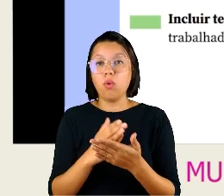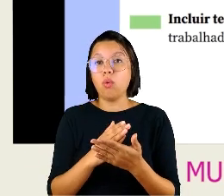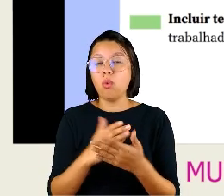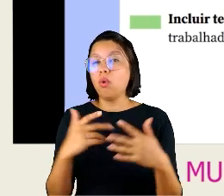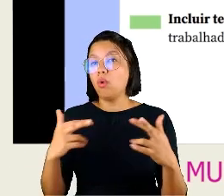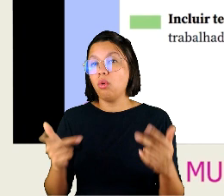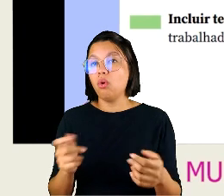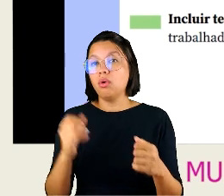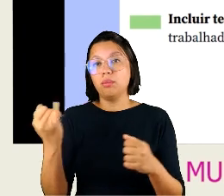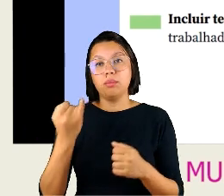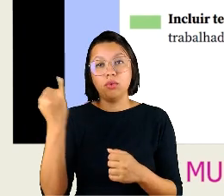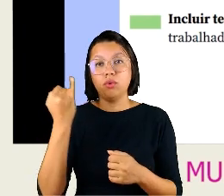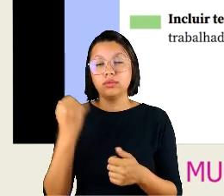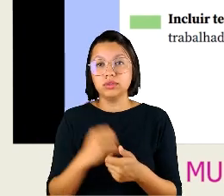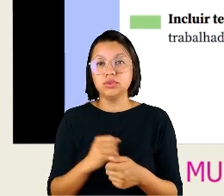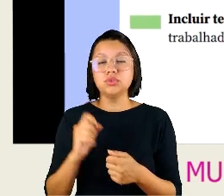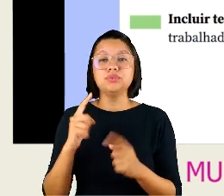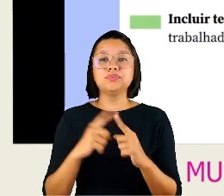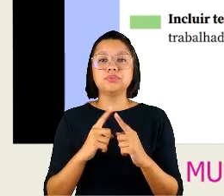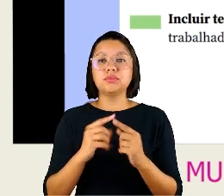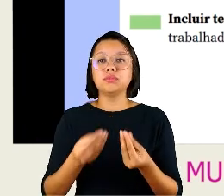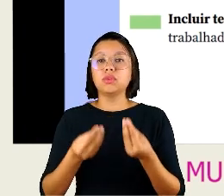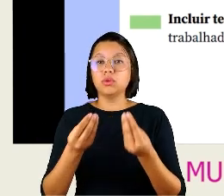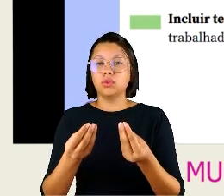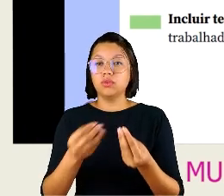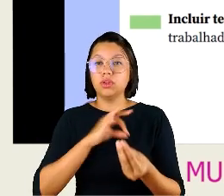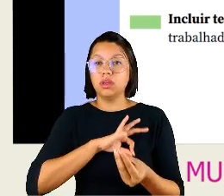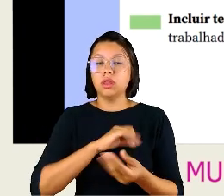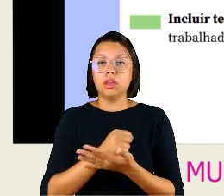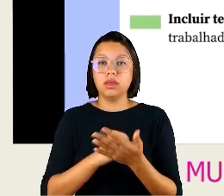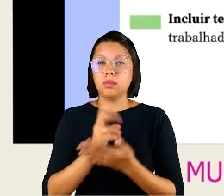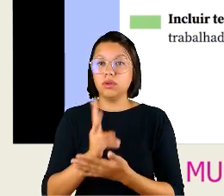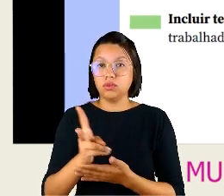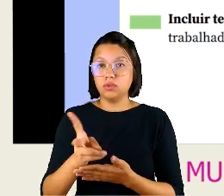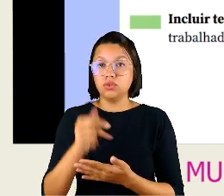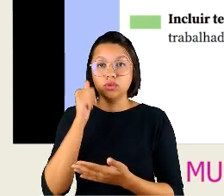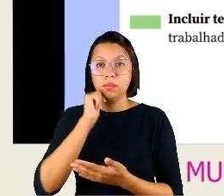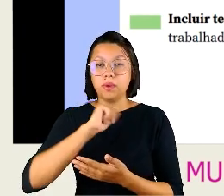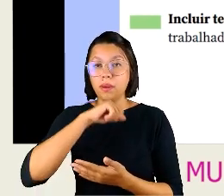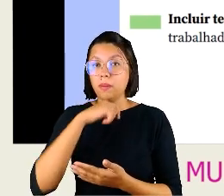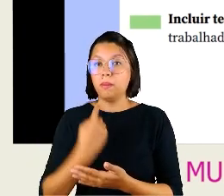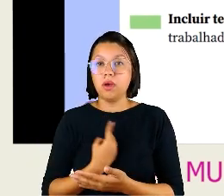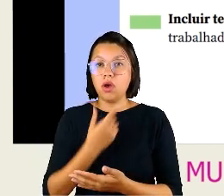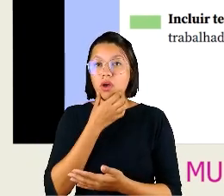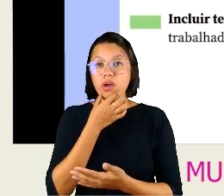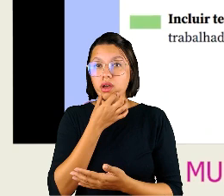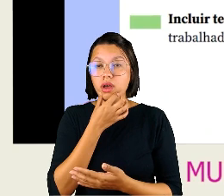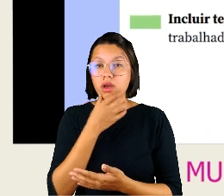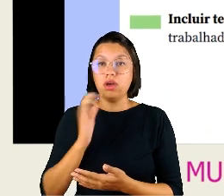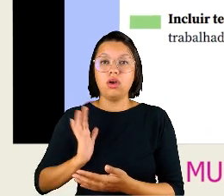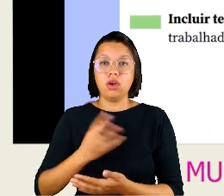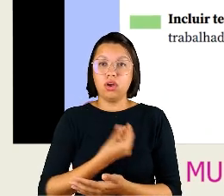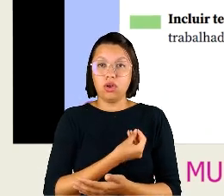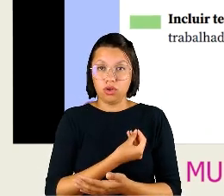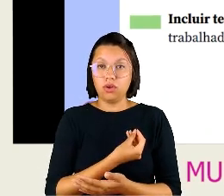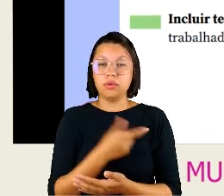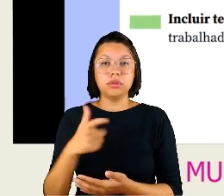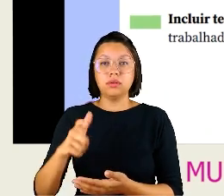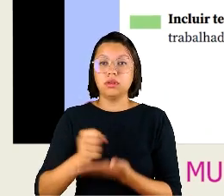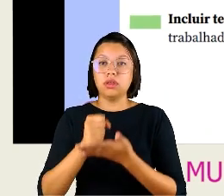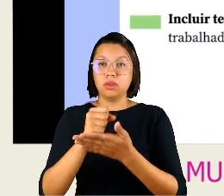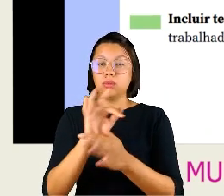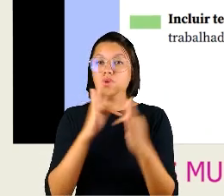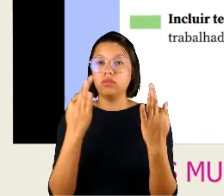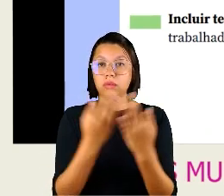diretrizes importantes. Uma delas é oferecer a renda básica contínua para mãe solo, pessoas transvestigêneres, sem apoio familiar e